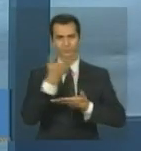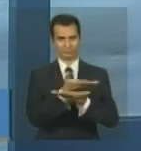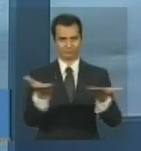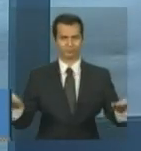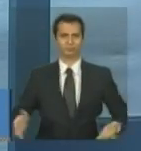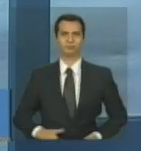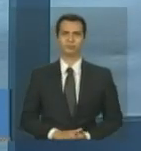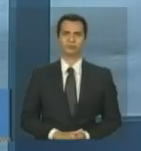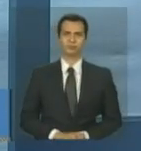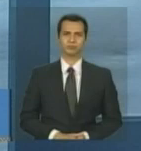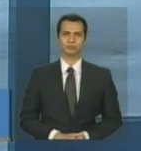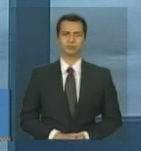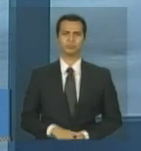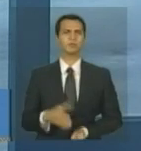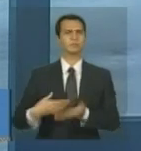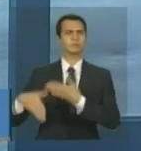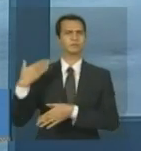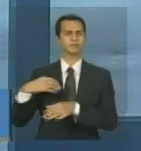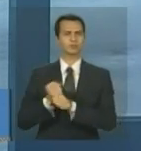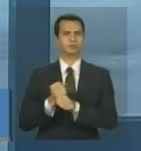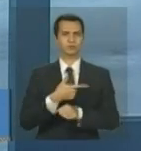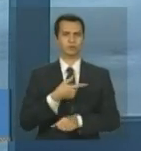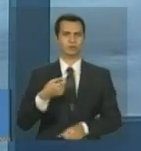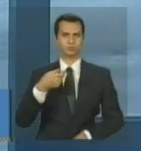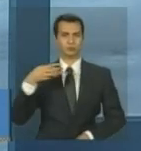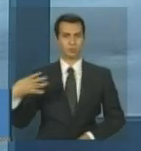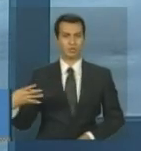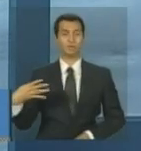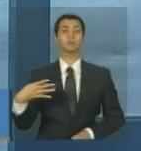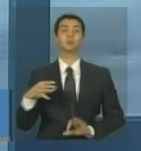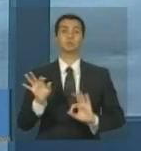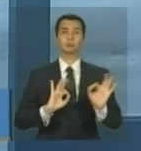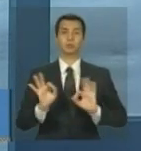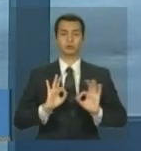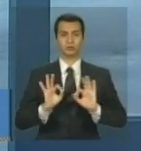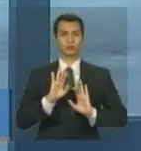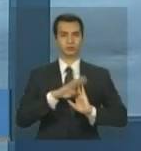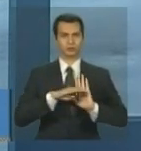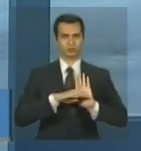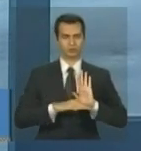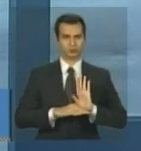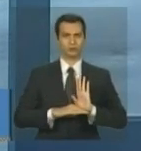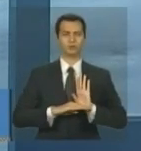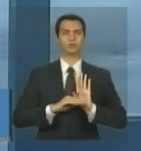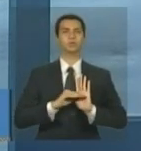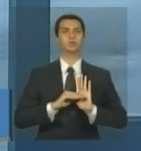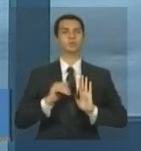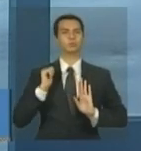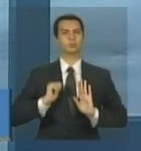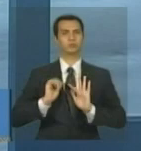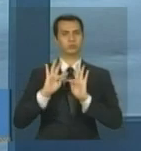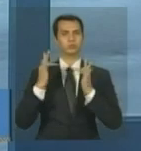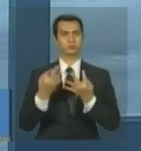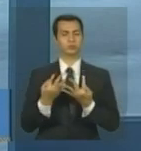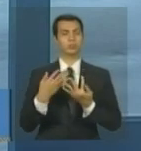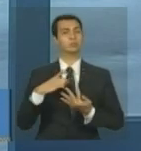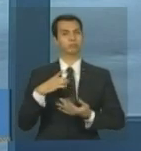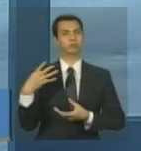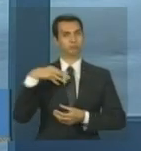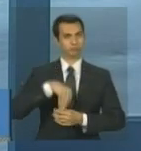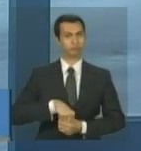Bom, desde sua criação em 2004, o programa Bolsa Família conta com um processo interno de fiscalização